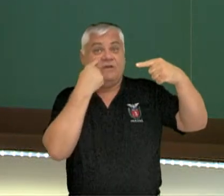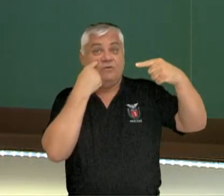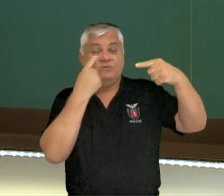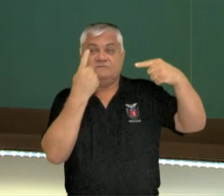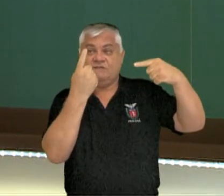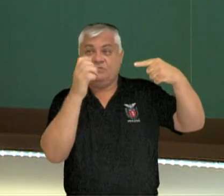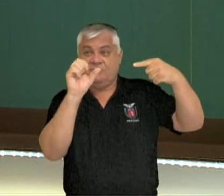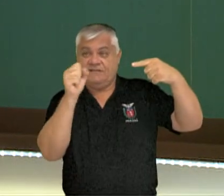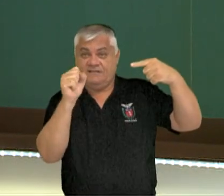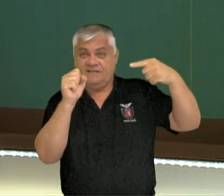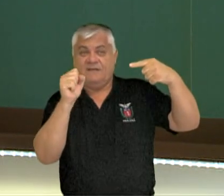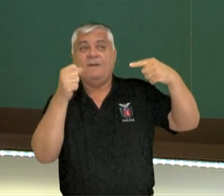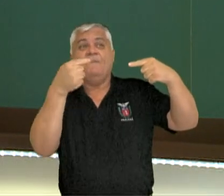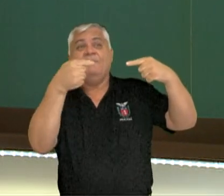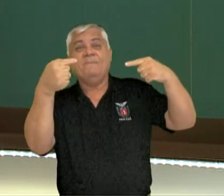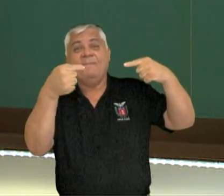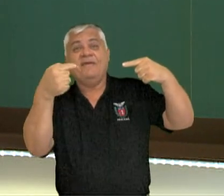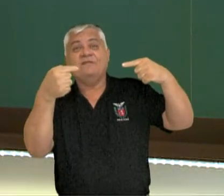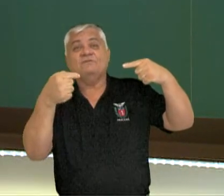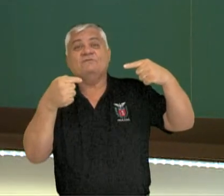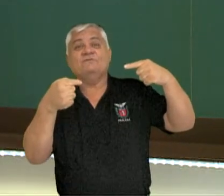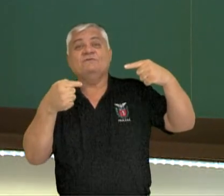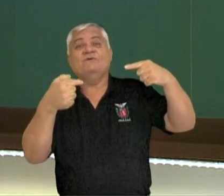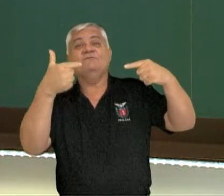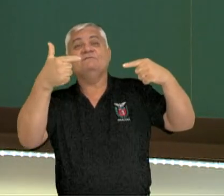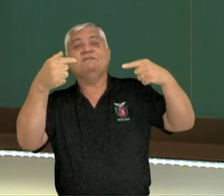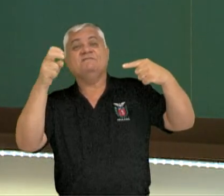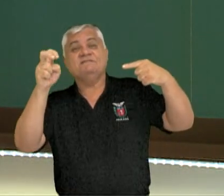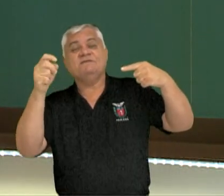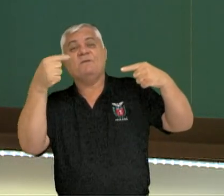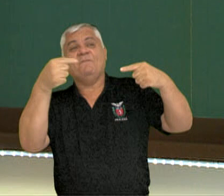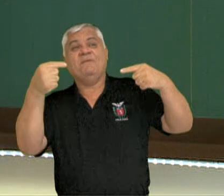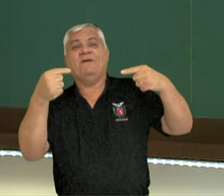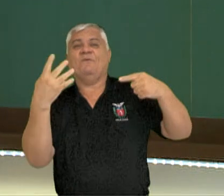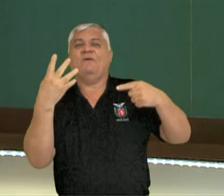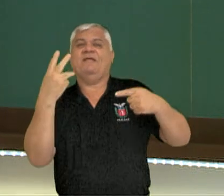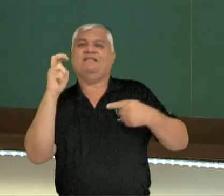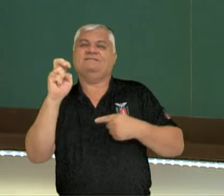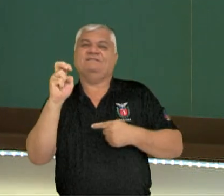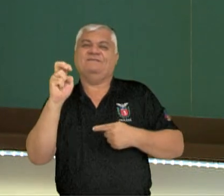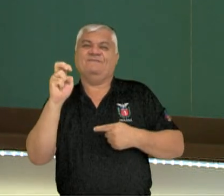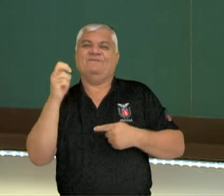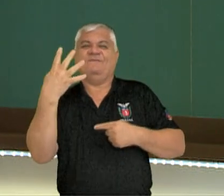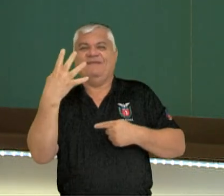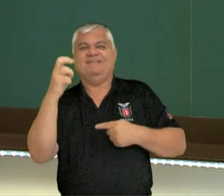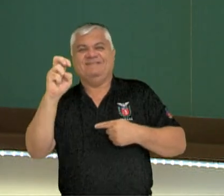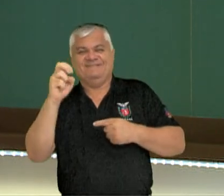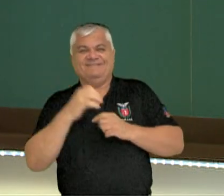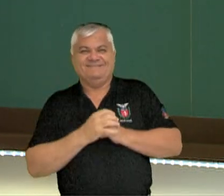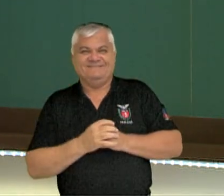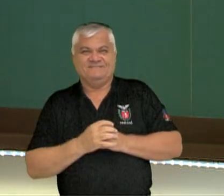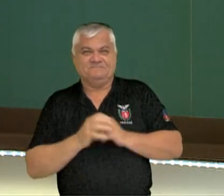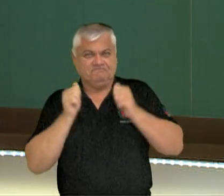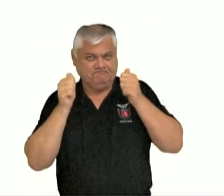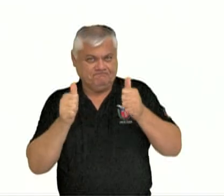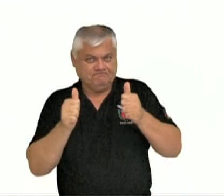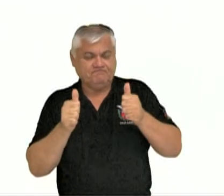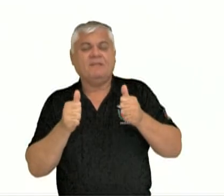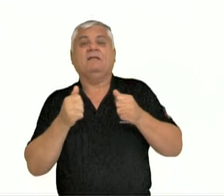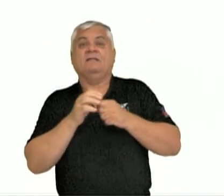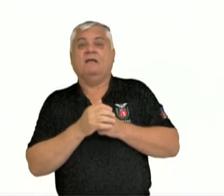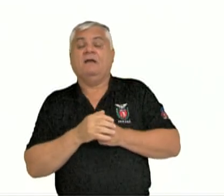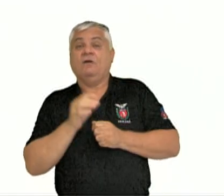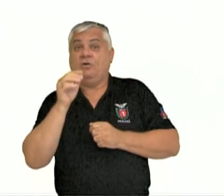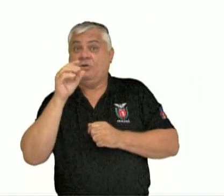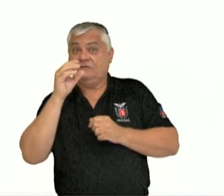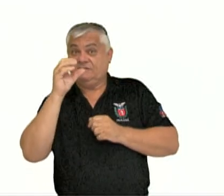menos 180, que eu vou chegar no ângulo de 45 graus, que é o seu correspondente no primeiro quadrante. Então, os valores de seno,